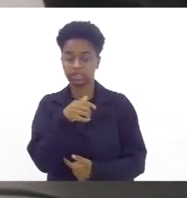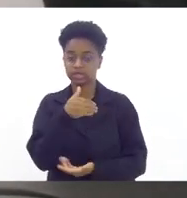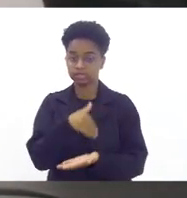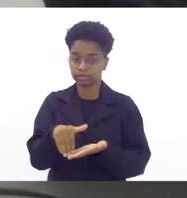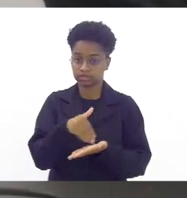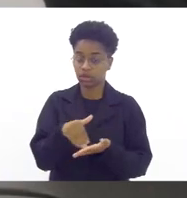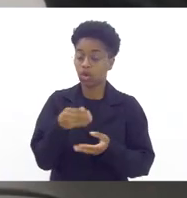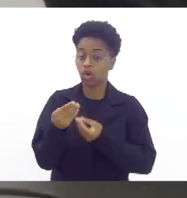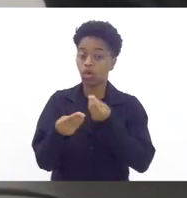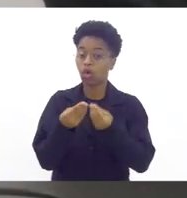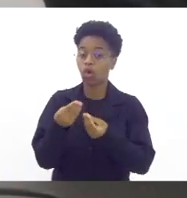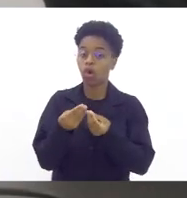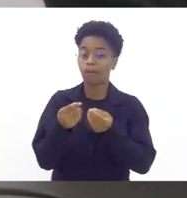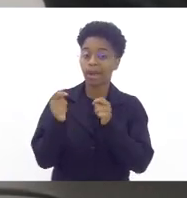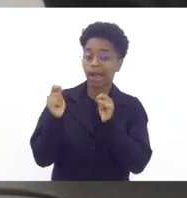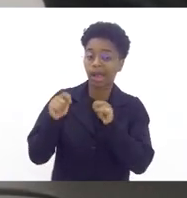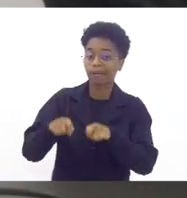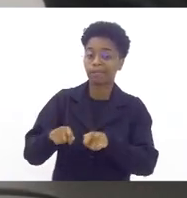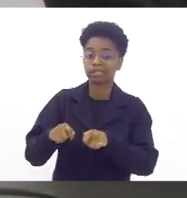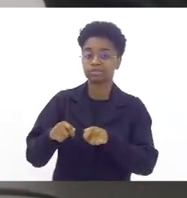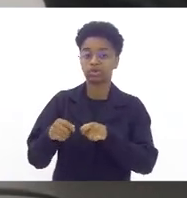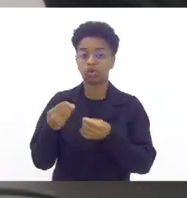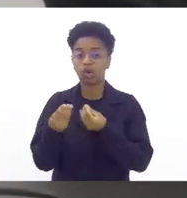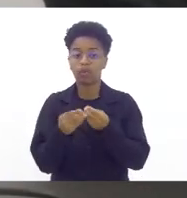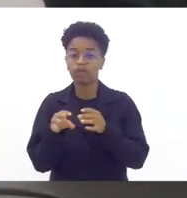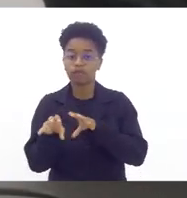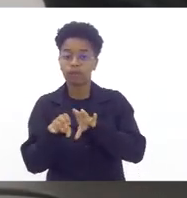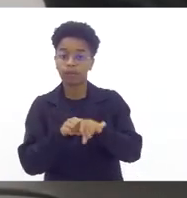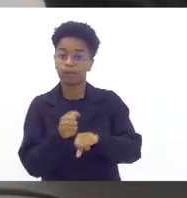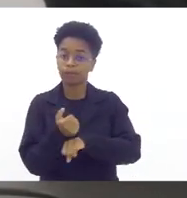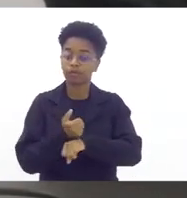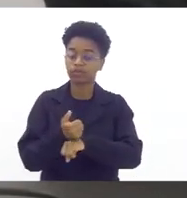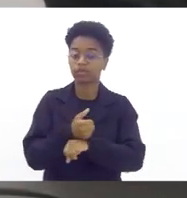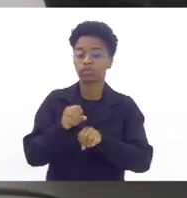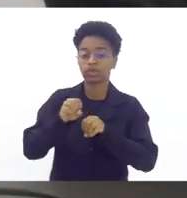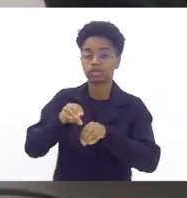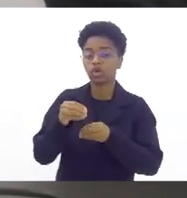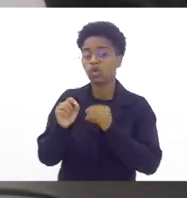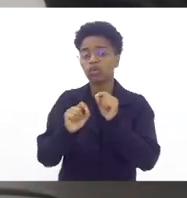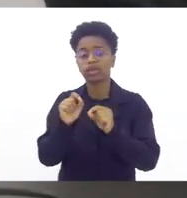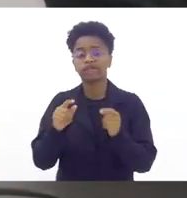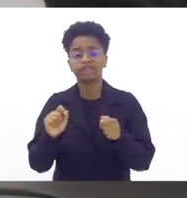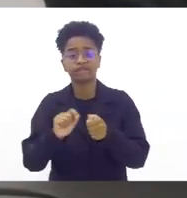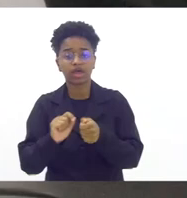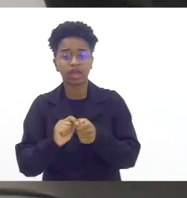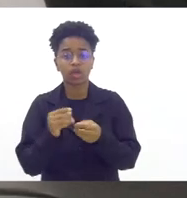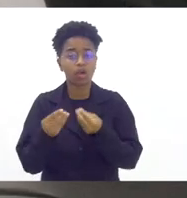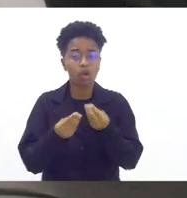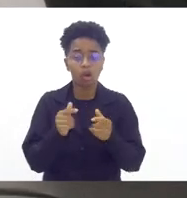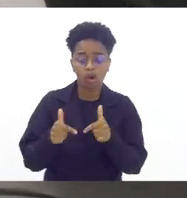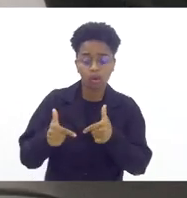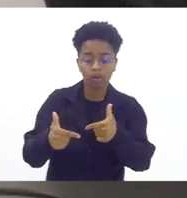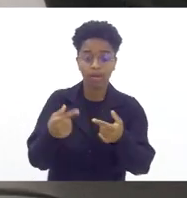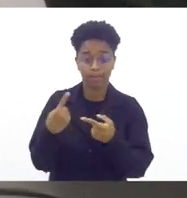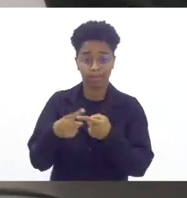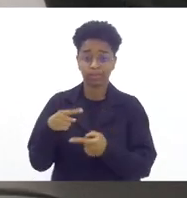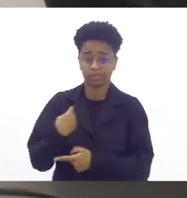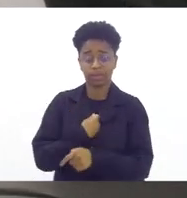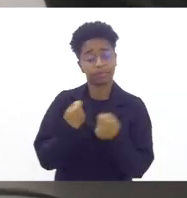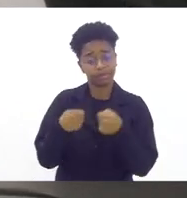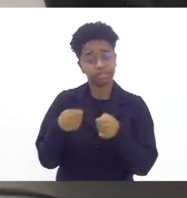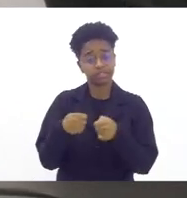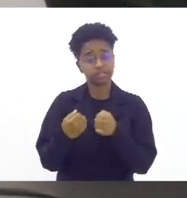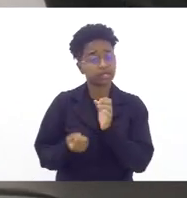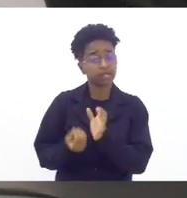como está essa capacitação dos profissionais de educação, o que tem sido feito, o que tem sido colocado para que a gente possa implementar